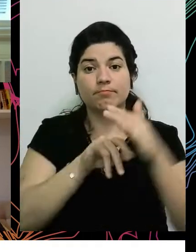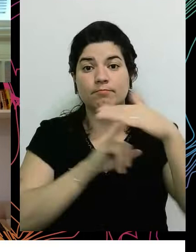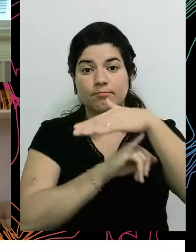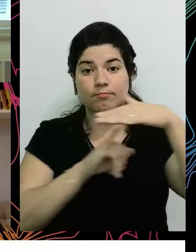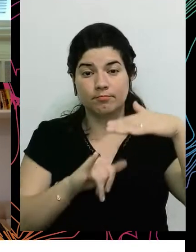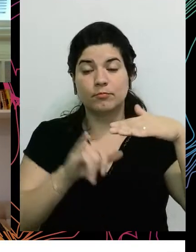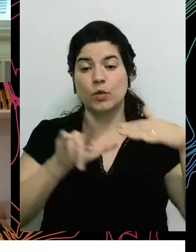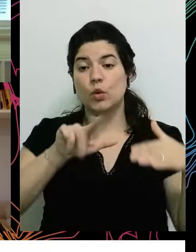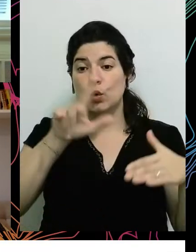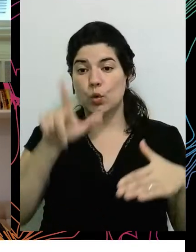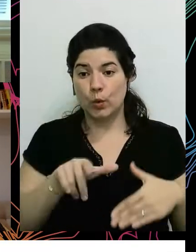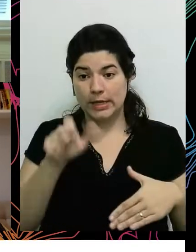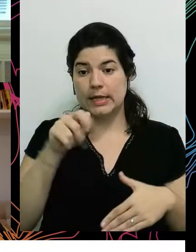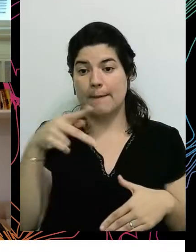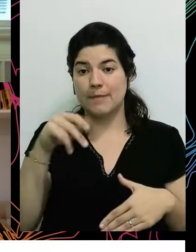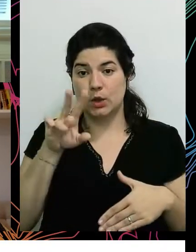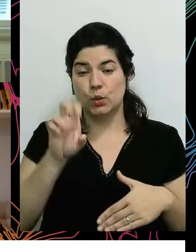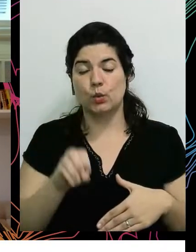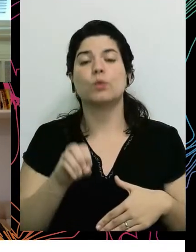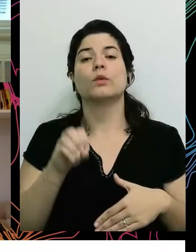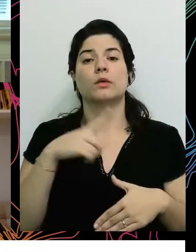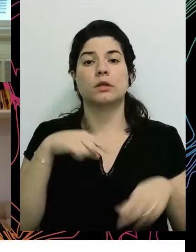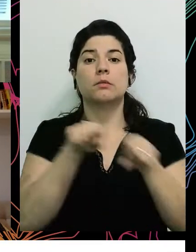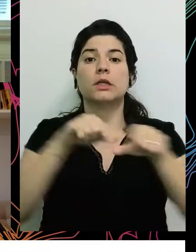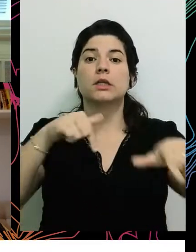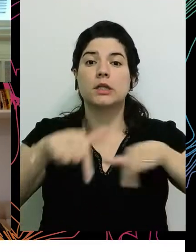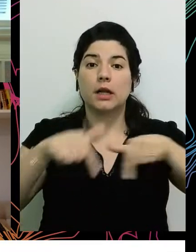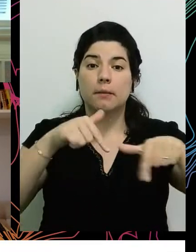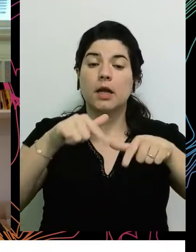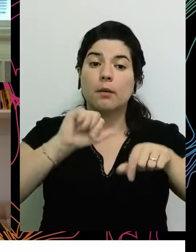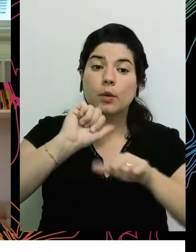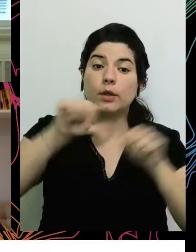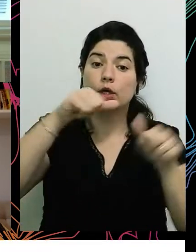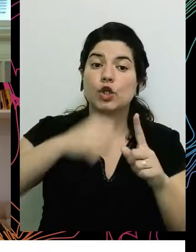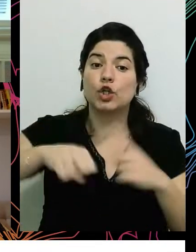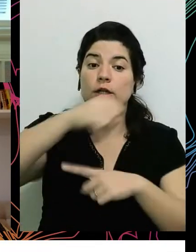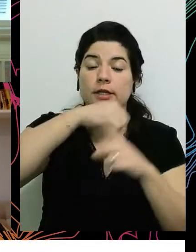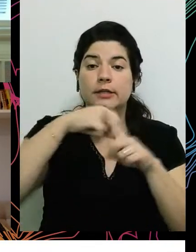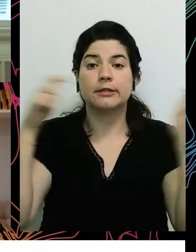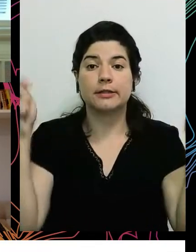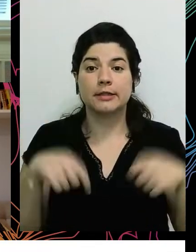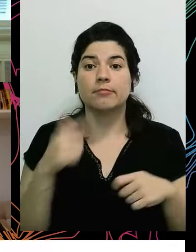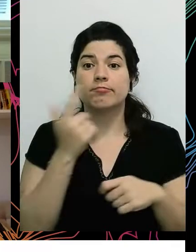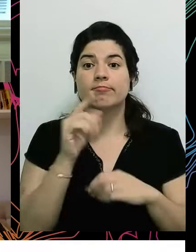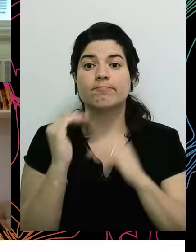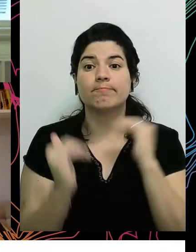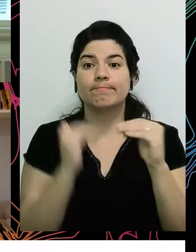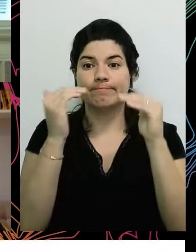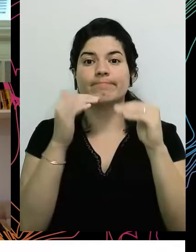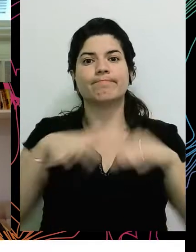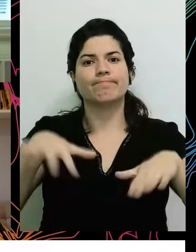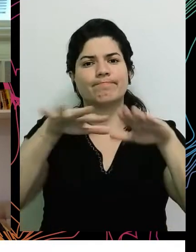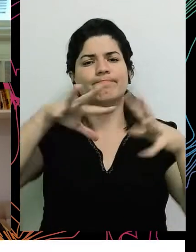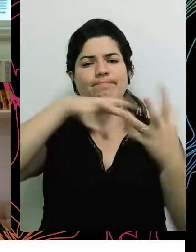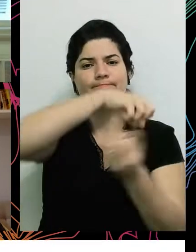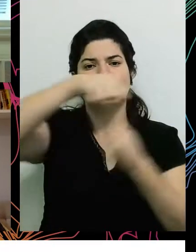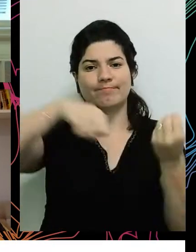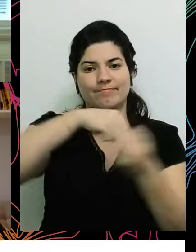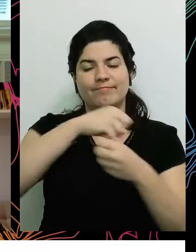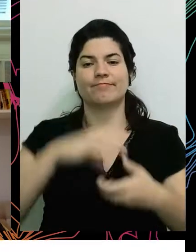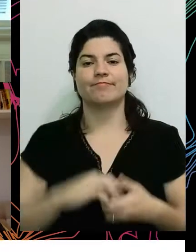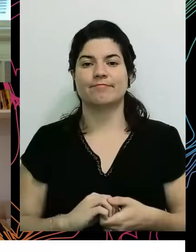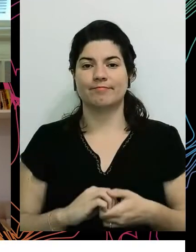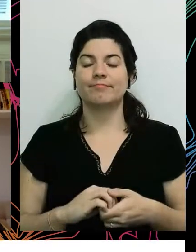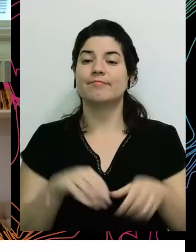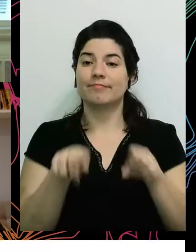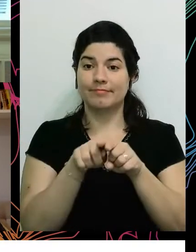Pinho Sartori, atuando na transformação da sociedade através do desenvolvimento sustentável. Aplica mentoria